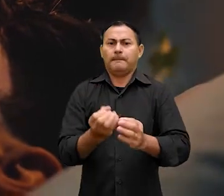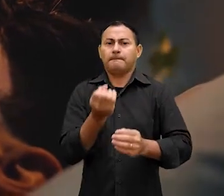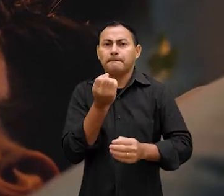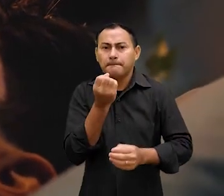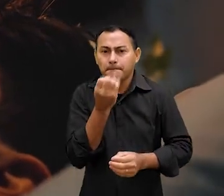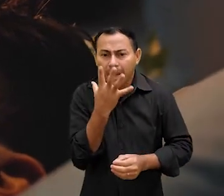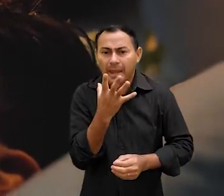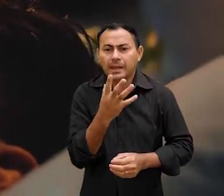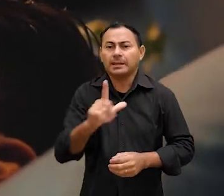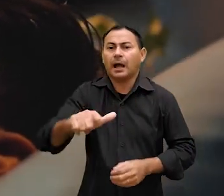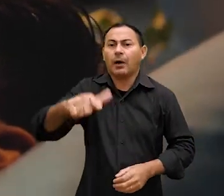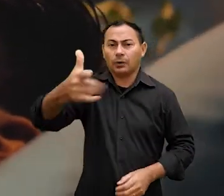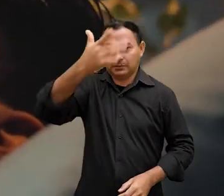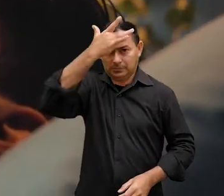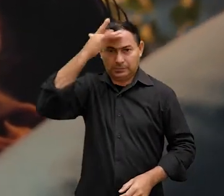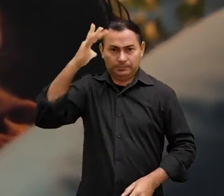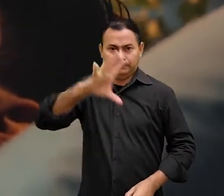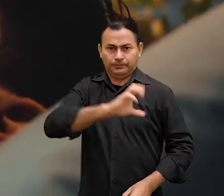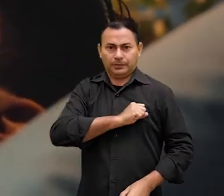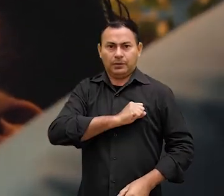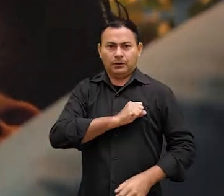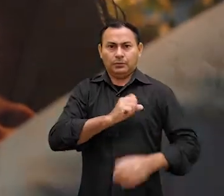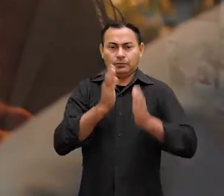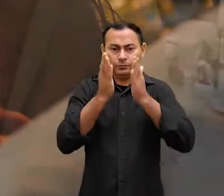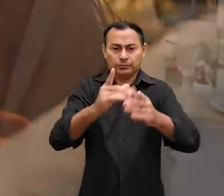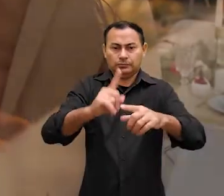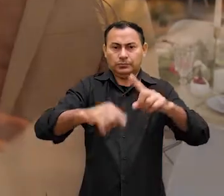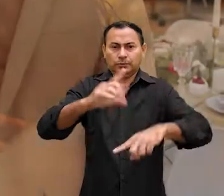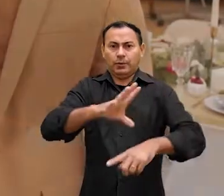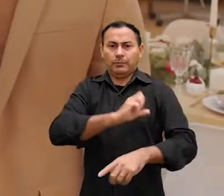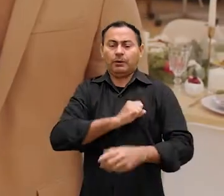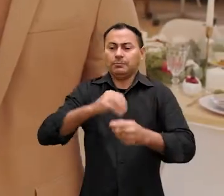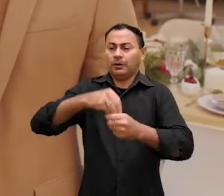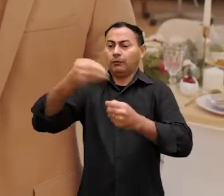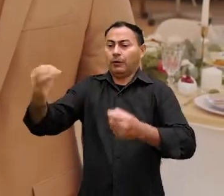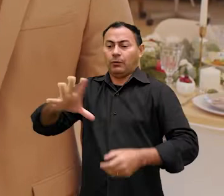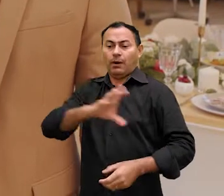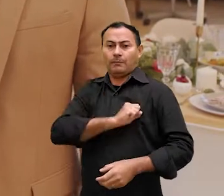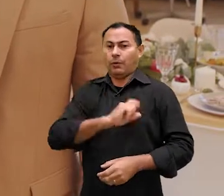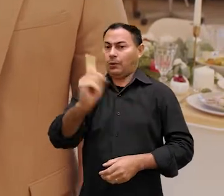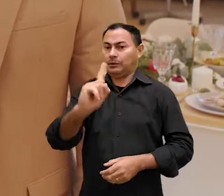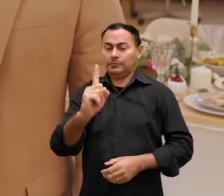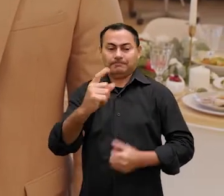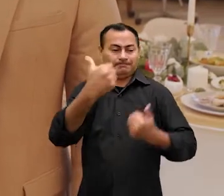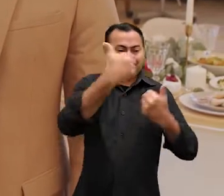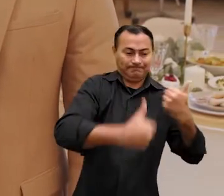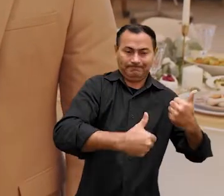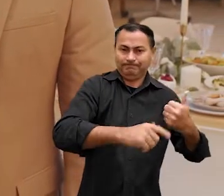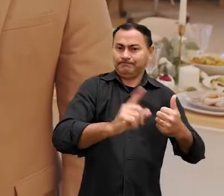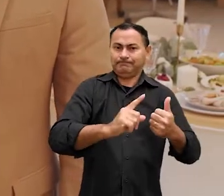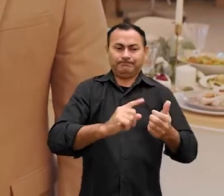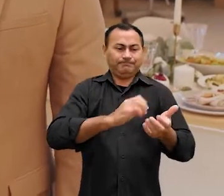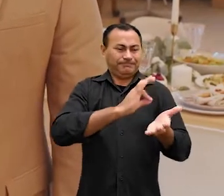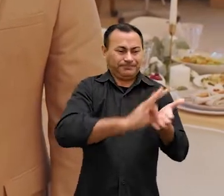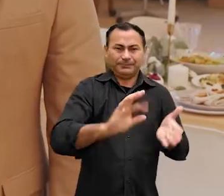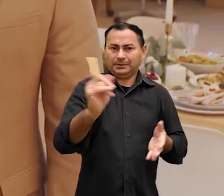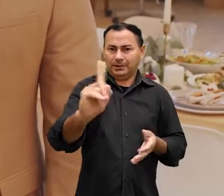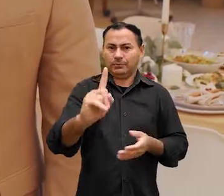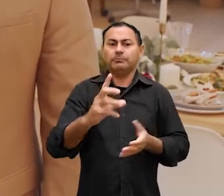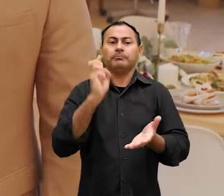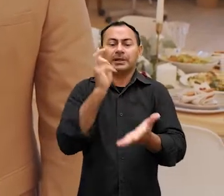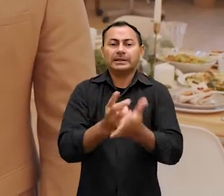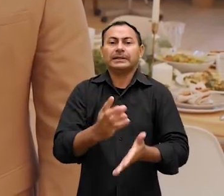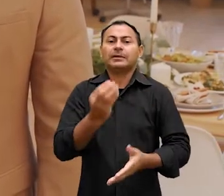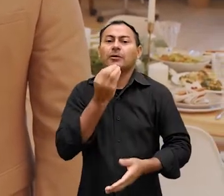da outra pessoa amada, objeto do amor. Externamente, o amor não se vinga, mesmo que tenha o direito e a oportunidade